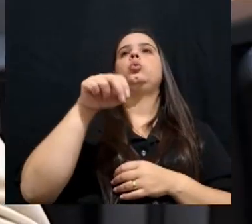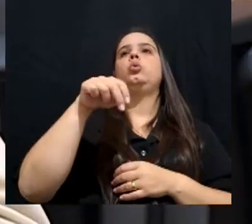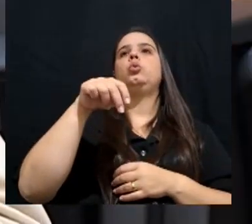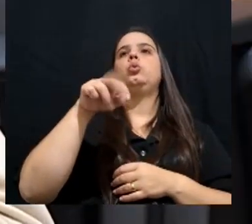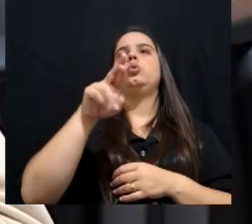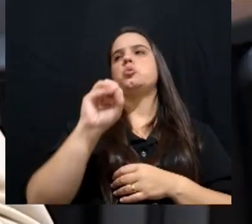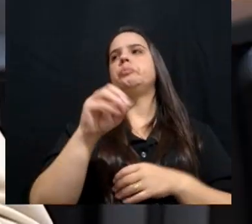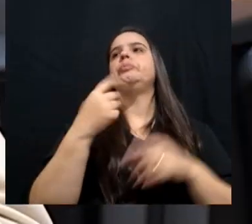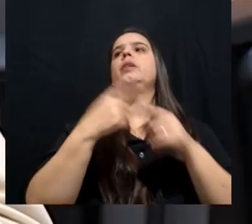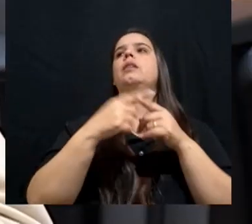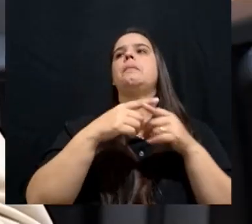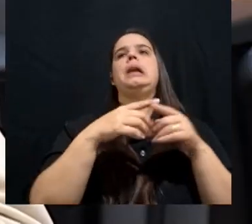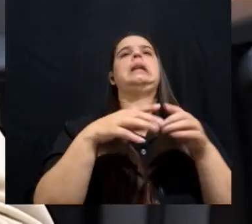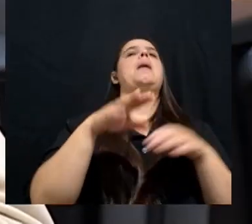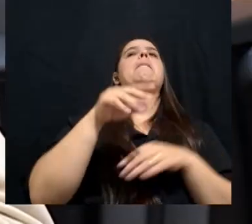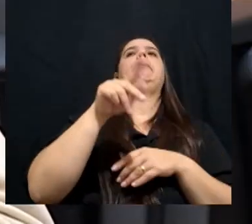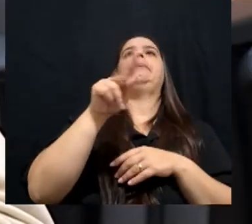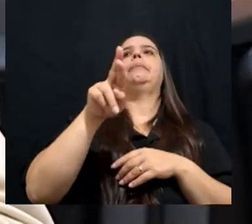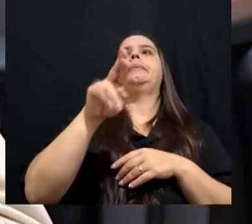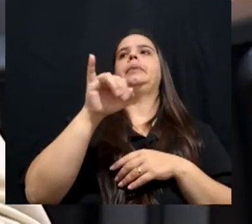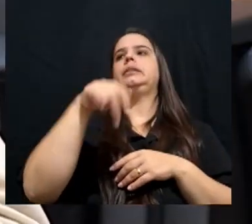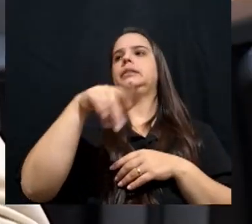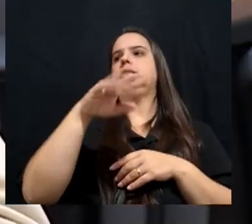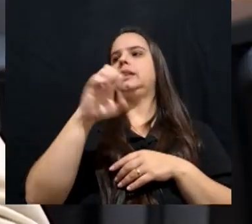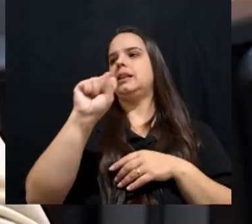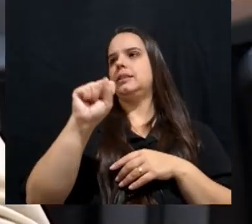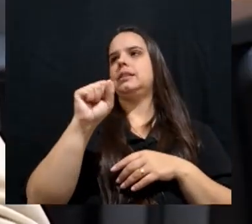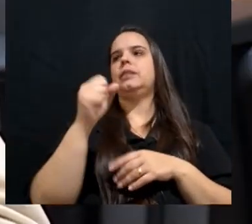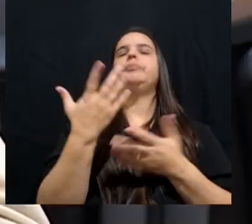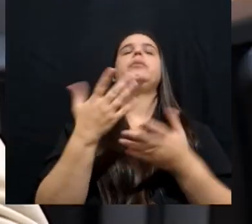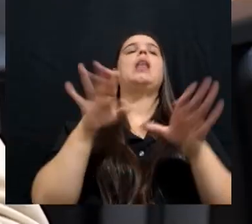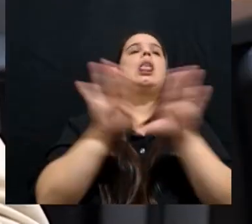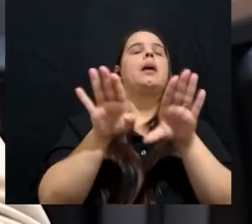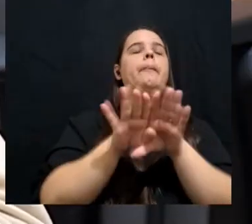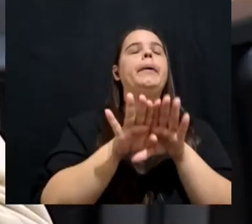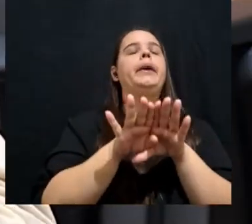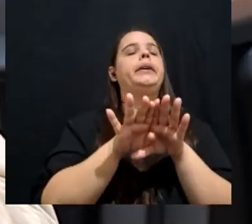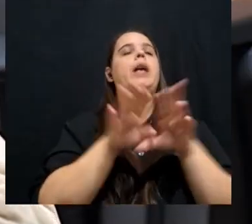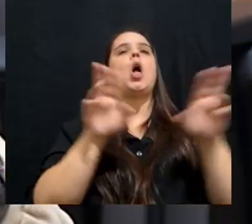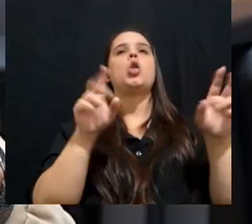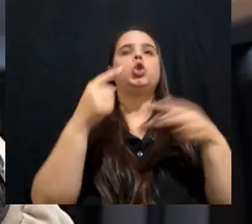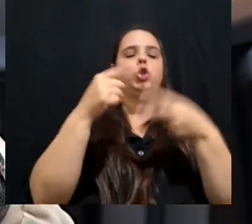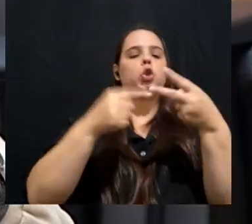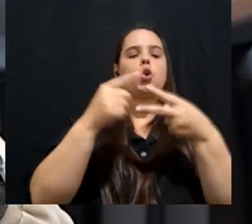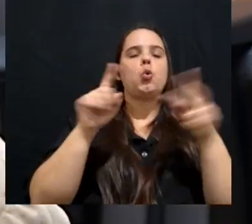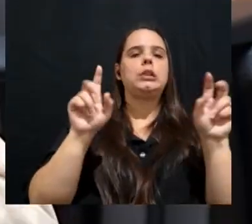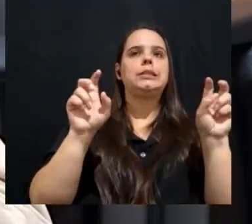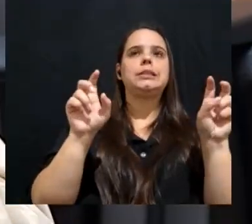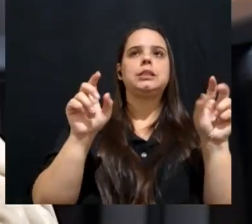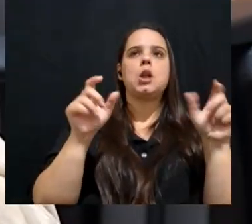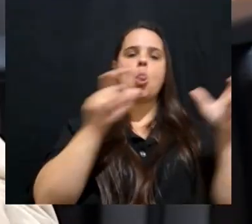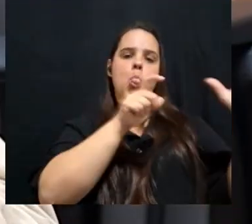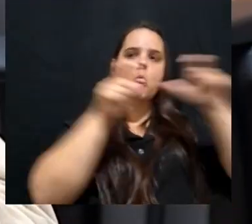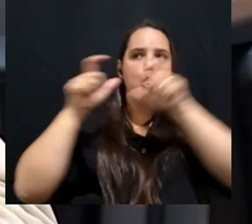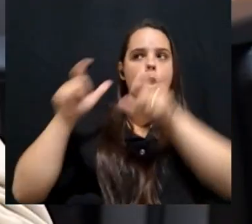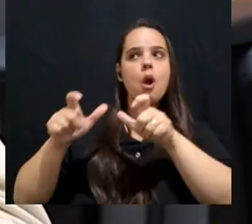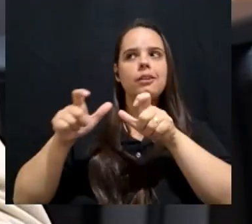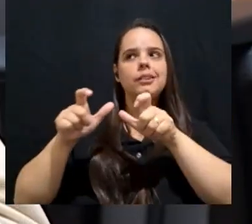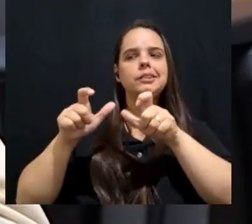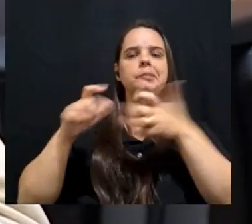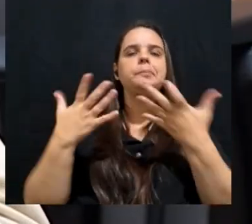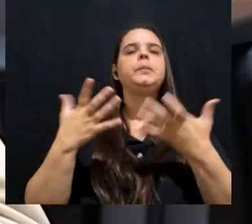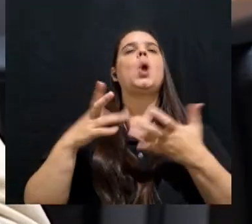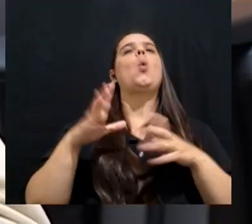do Oeste, que são os dois pontos mais críticos, né? Com esses piscinões, quando finalmente